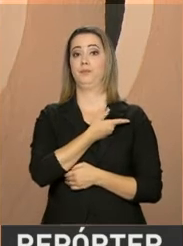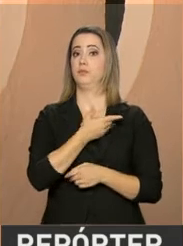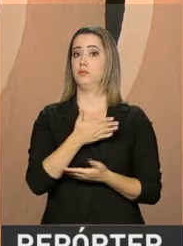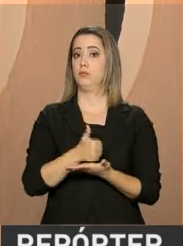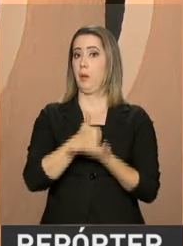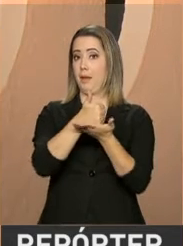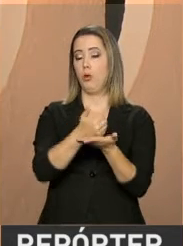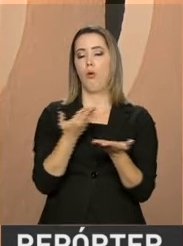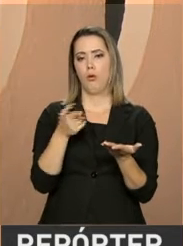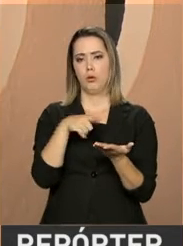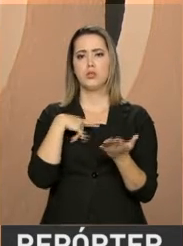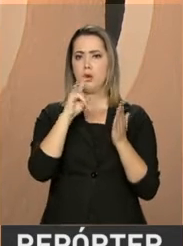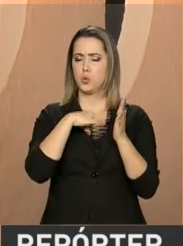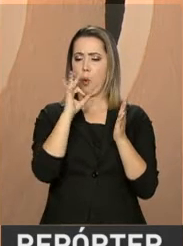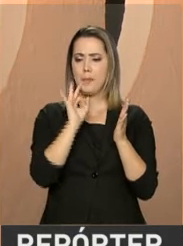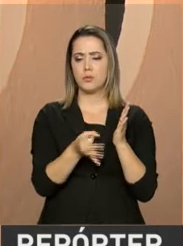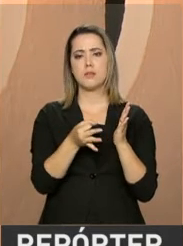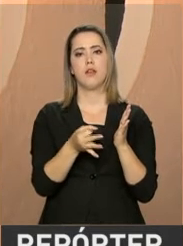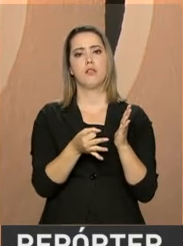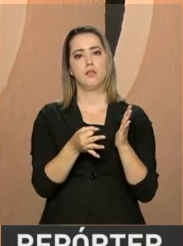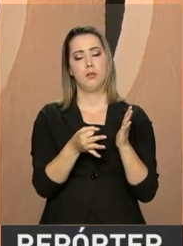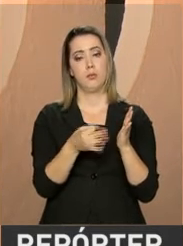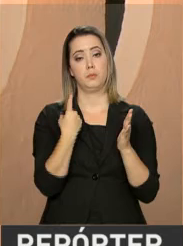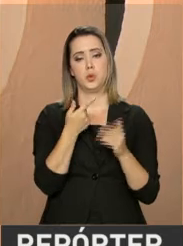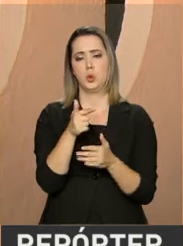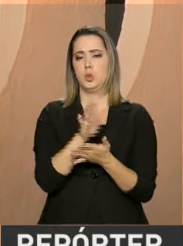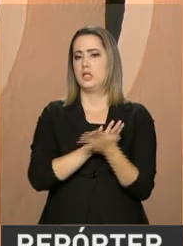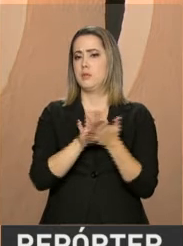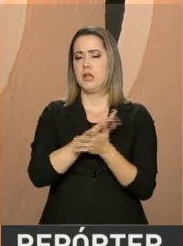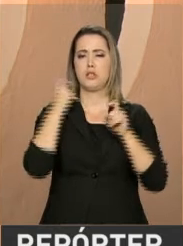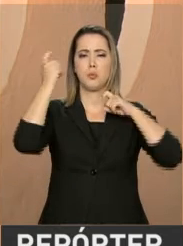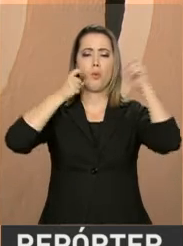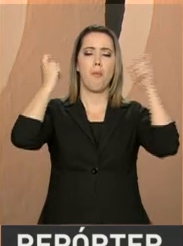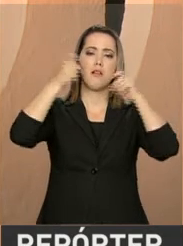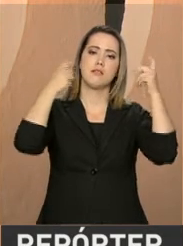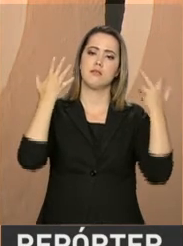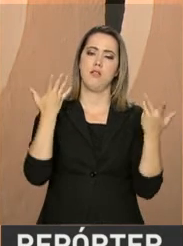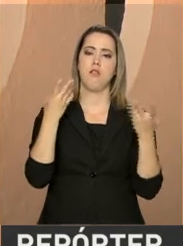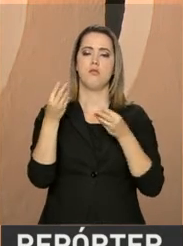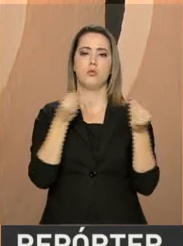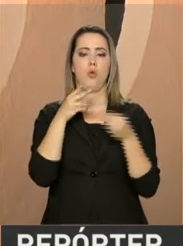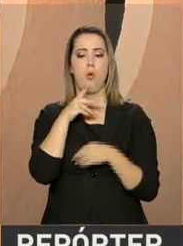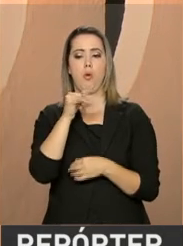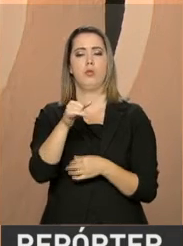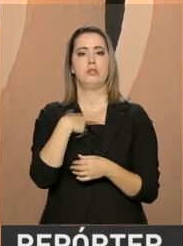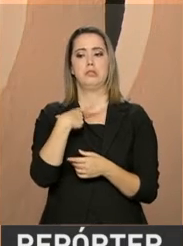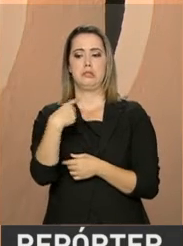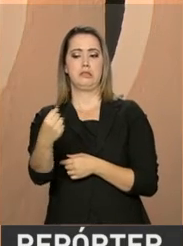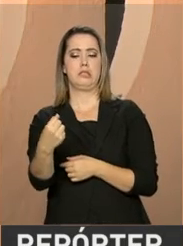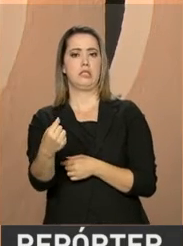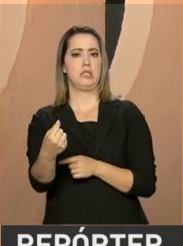teremos a posse definitiva das nossas casas não teremos mais a preocupação de um dia podermos sair